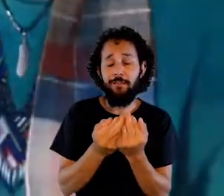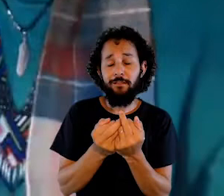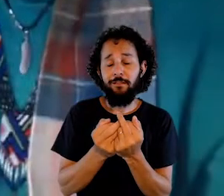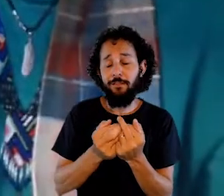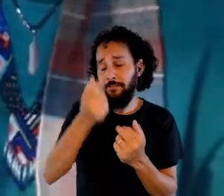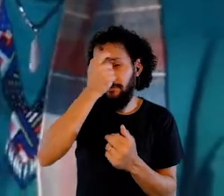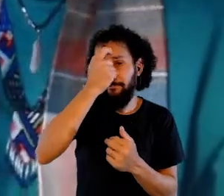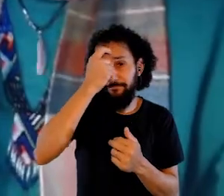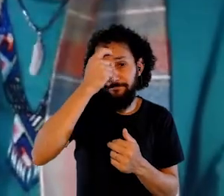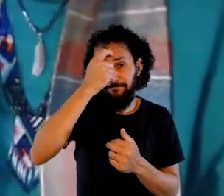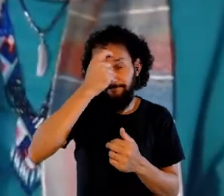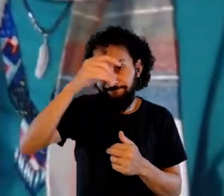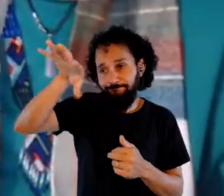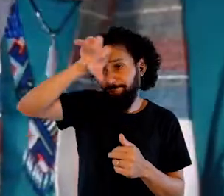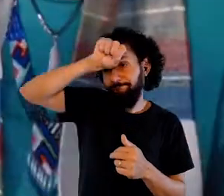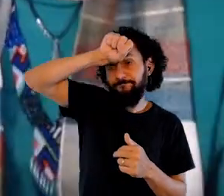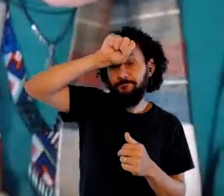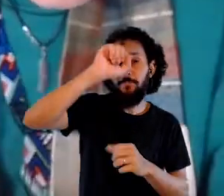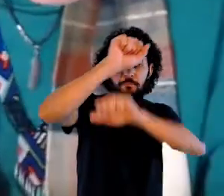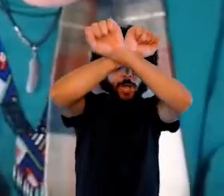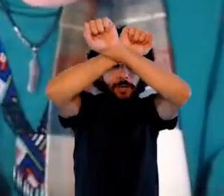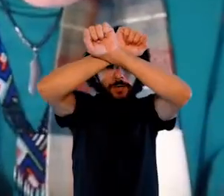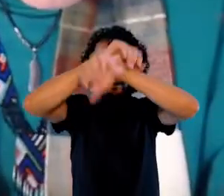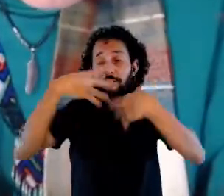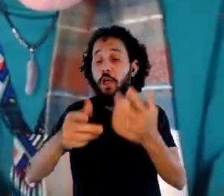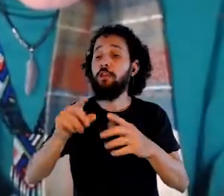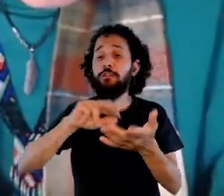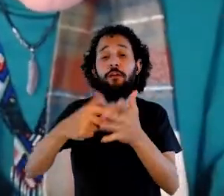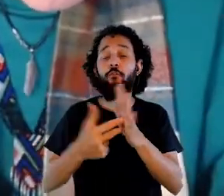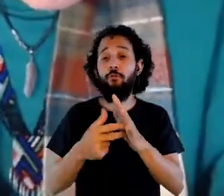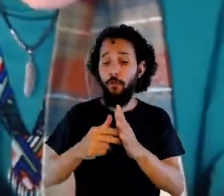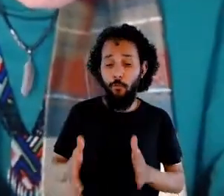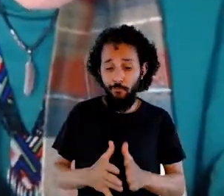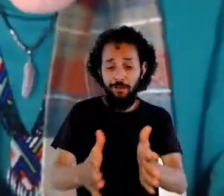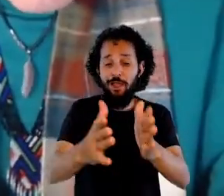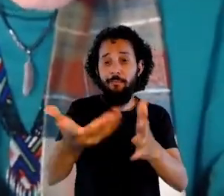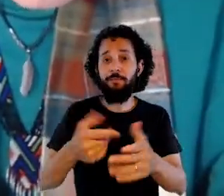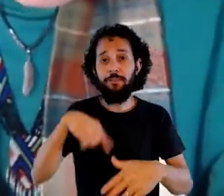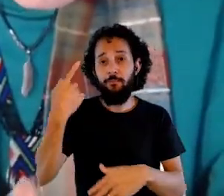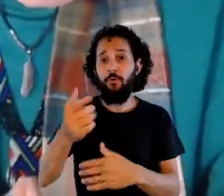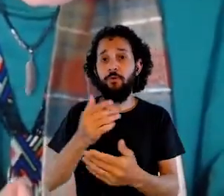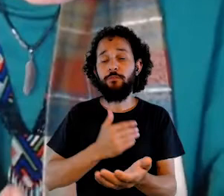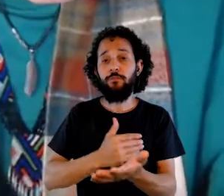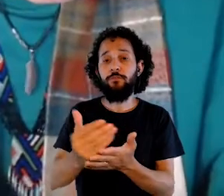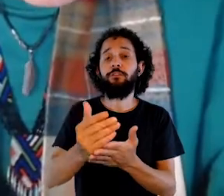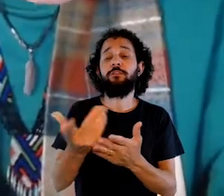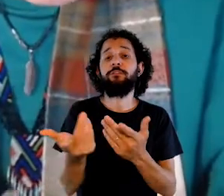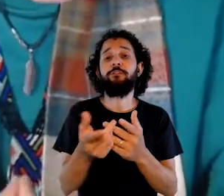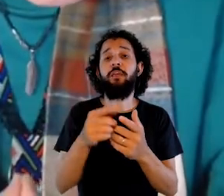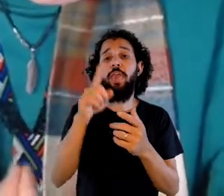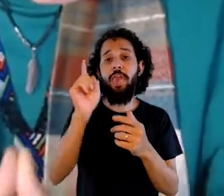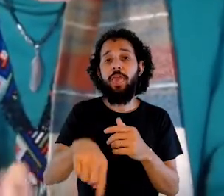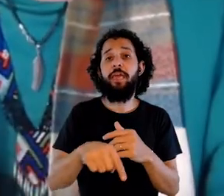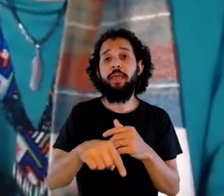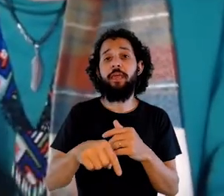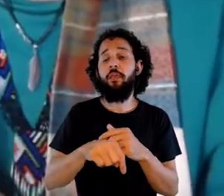né? Foi um caminho até chegar nas práticas xamânicas, e aí eu fui buscar minhas bênçãos no